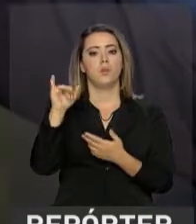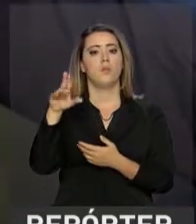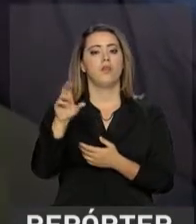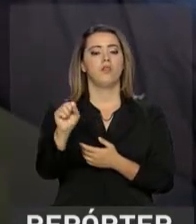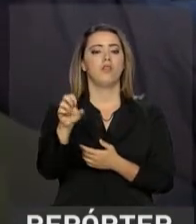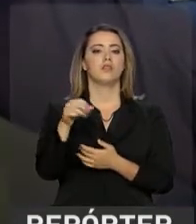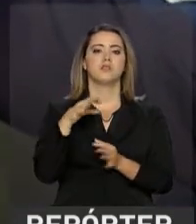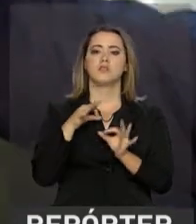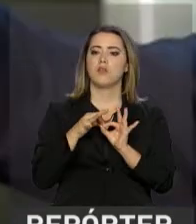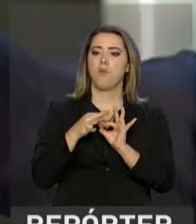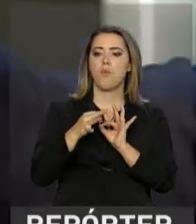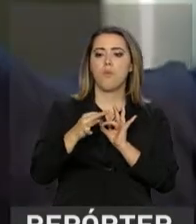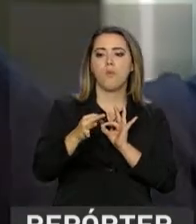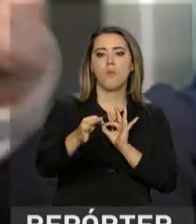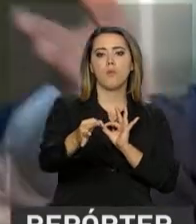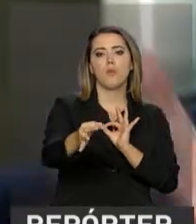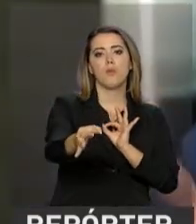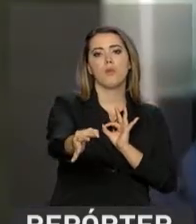caso